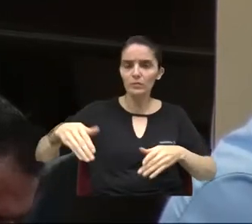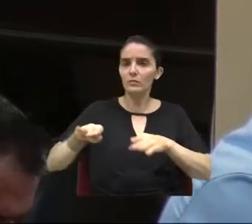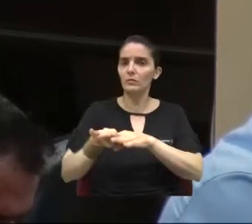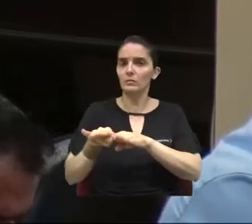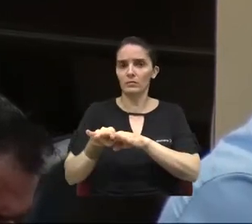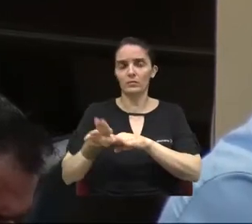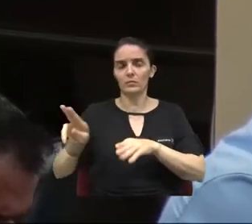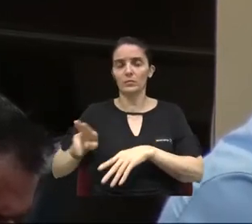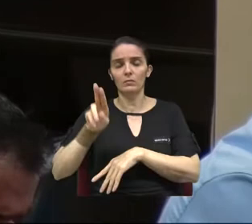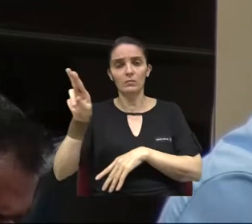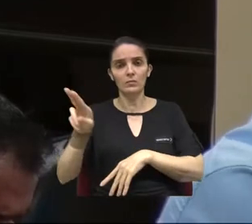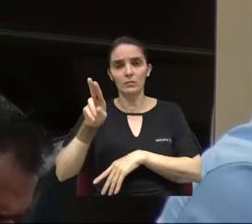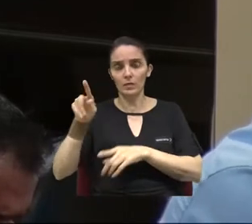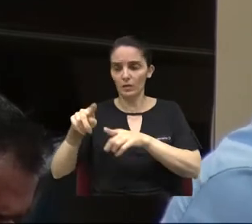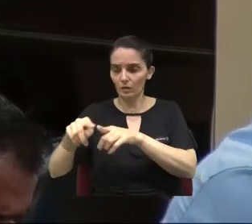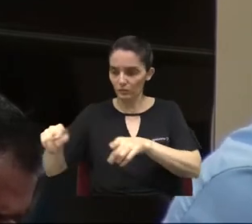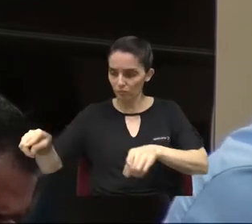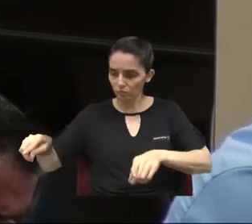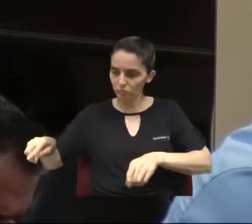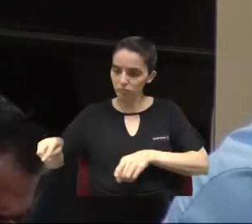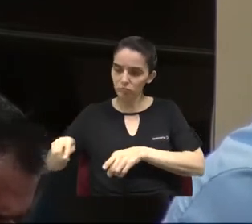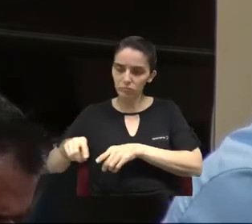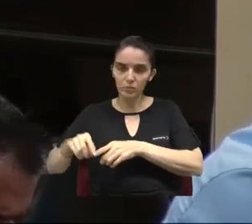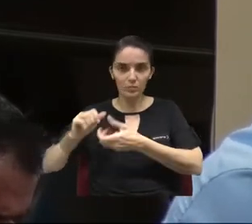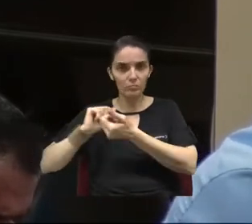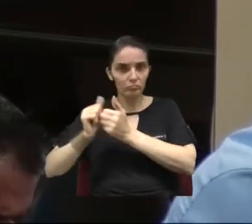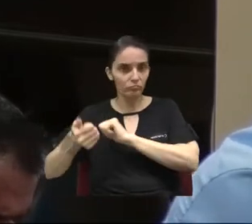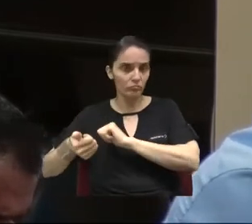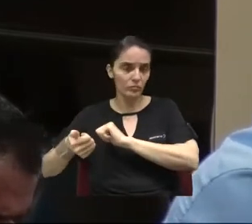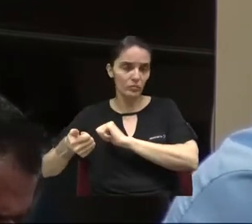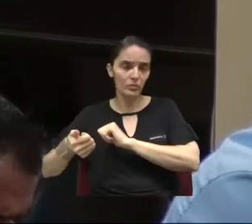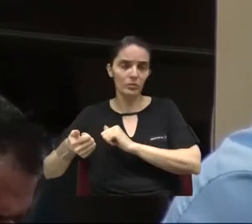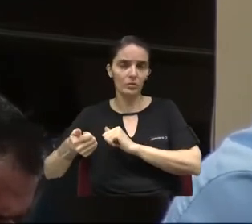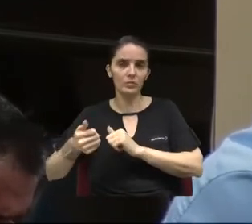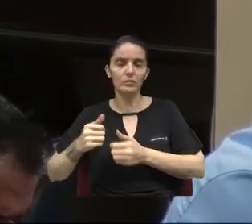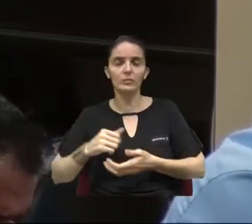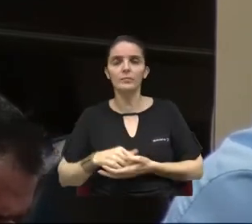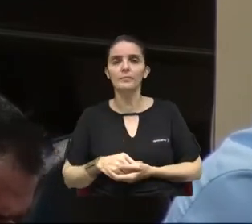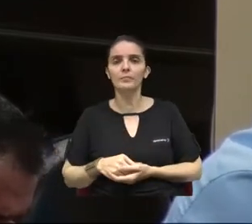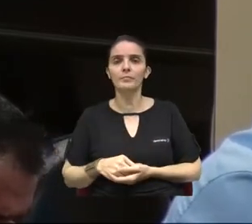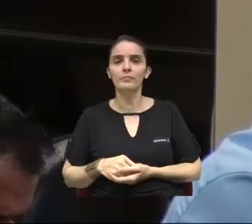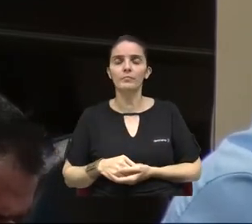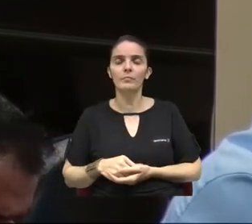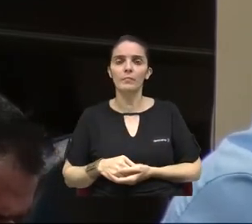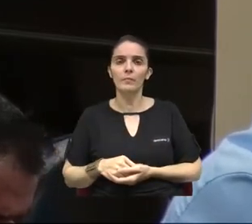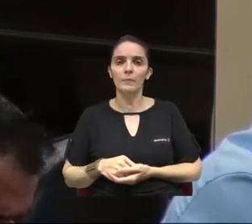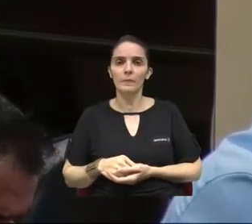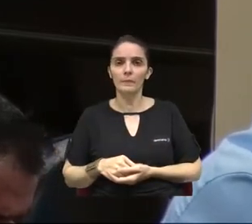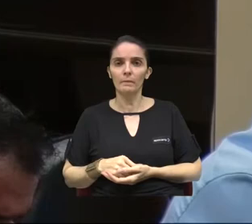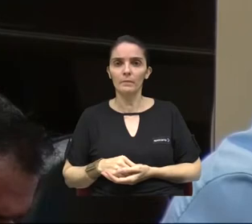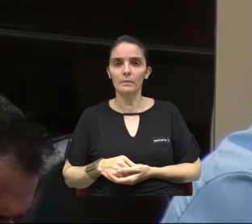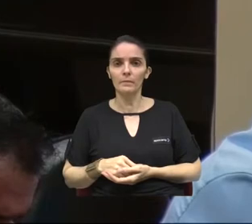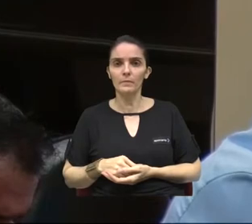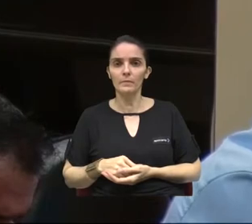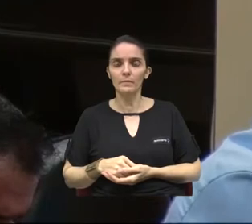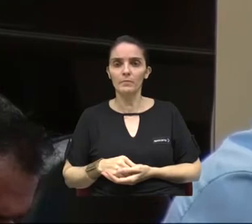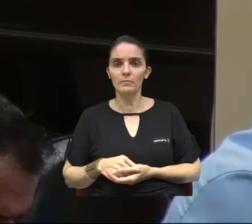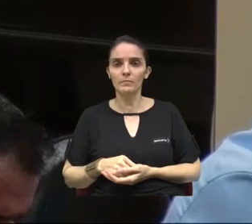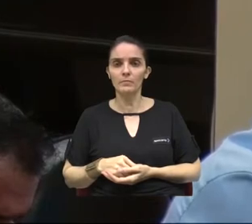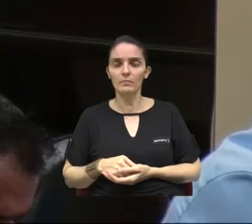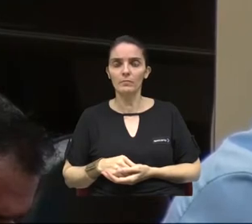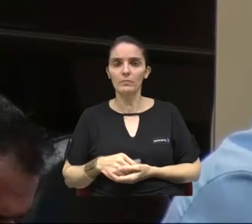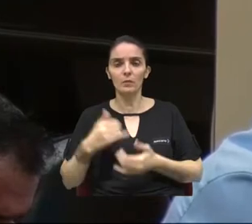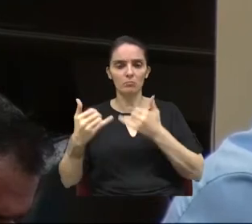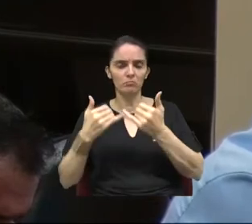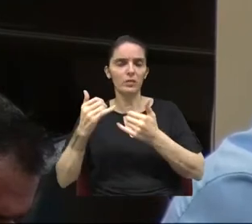utilizavam aquele gramado, aquele campo que tem ao redor para fazer a prática de futebol.